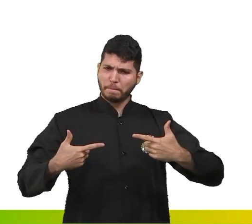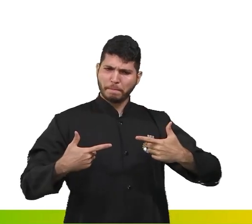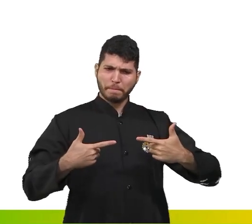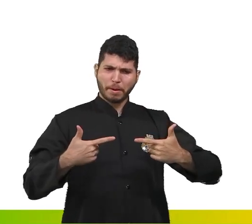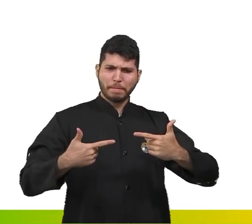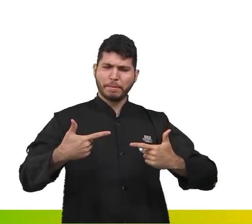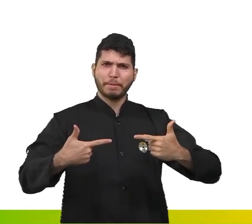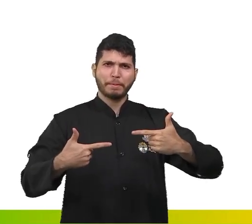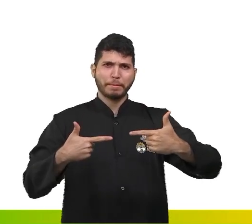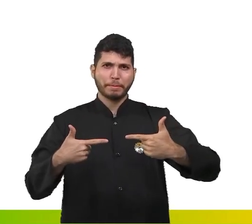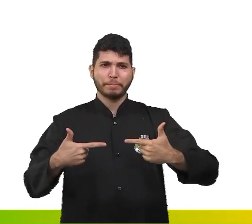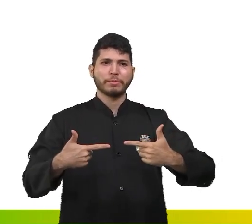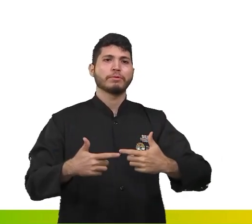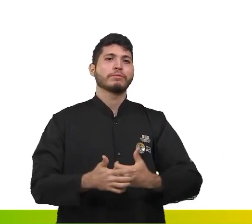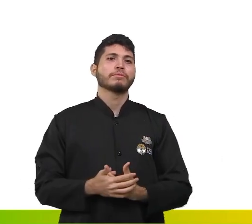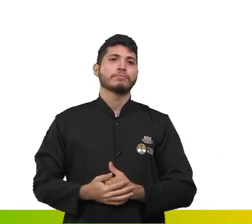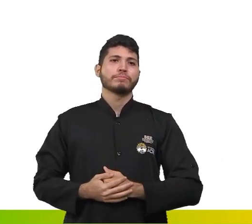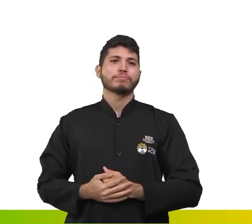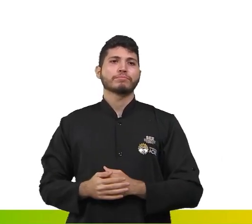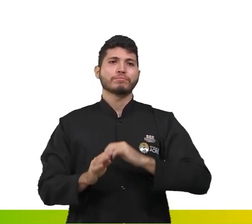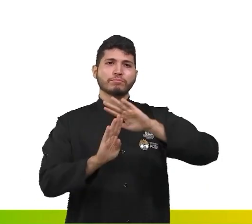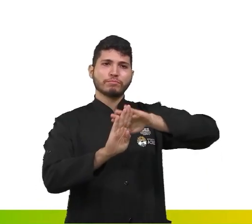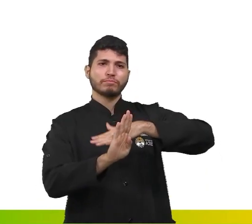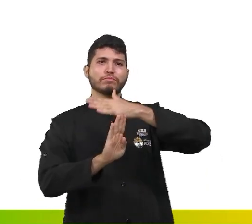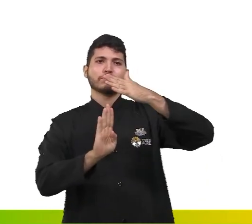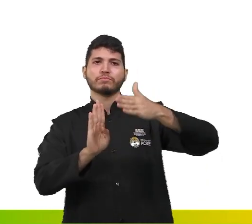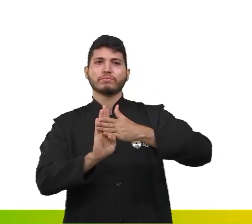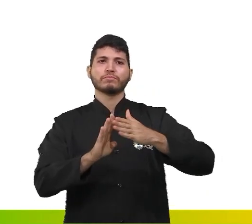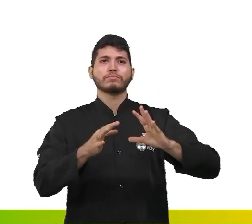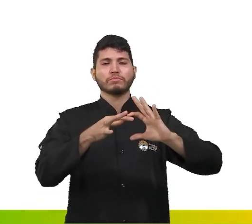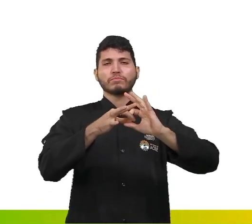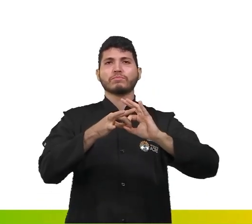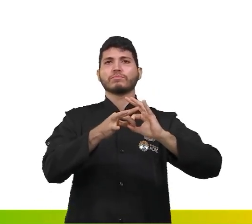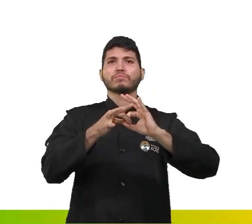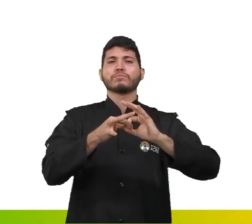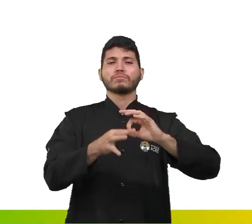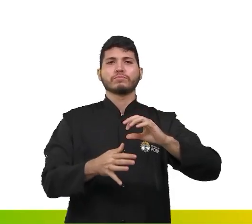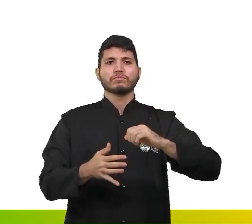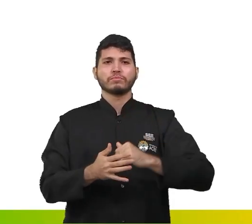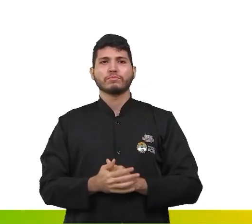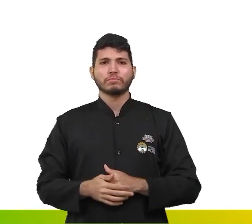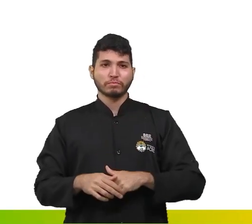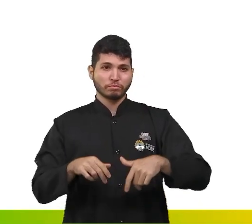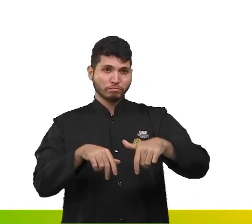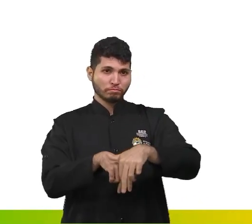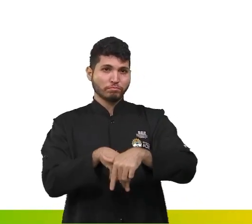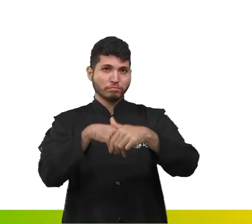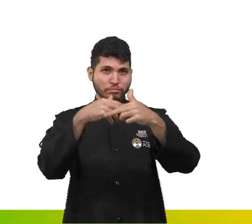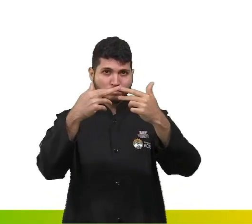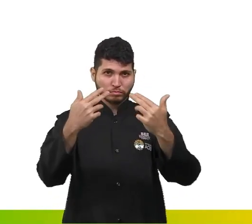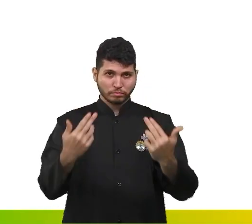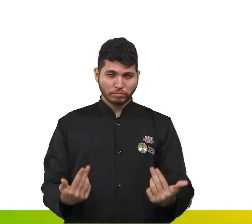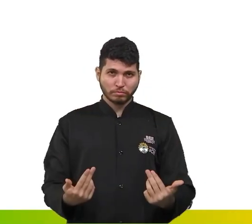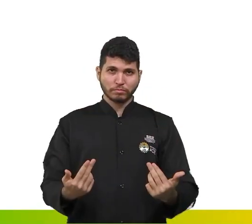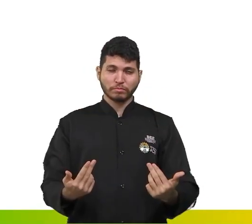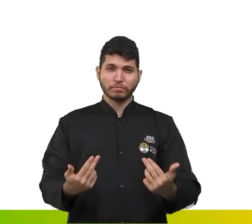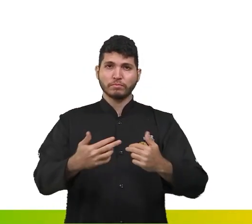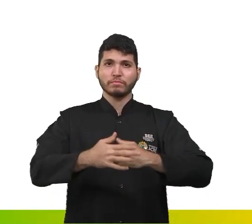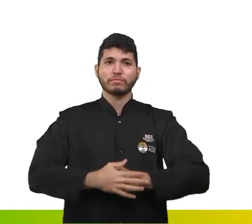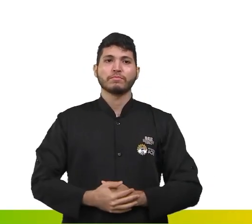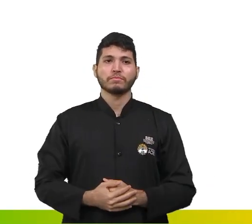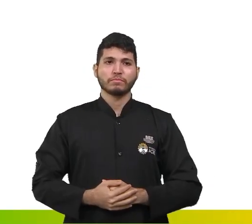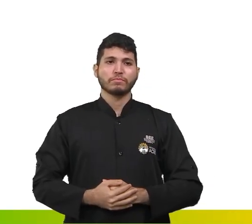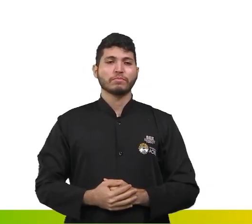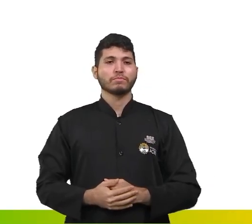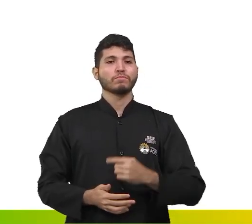Letra C: adultério, por conexão e étnico. Foi isso que nós vimos na nossa aula?